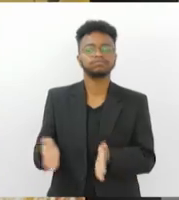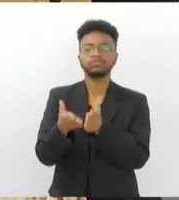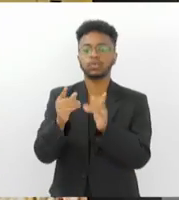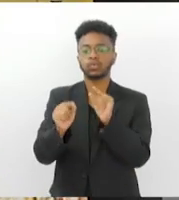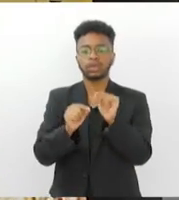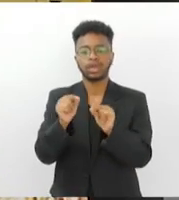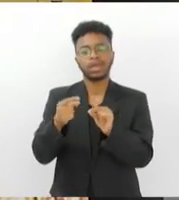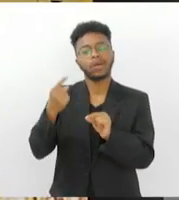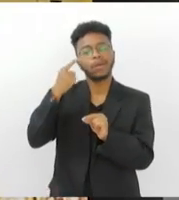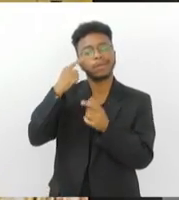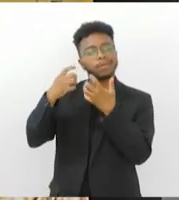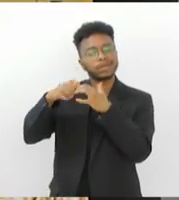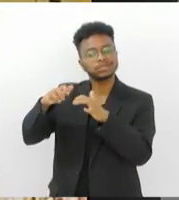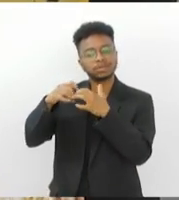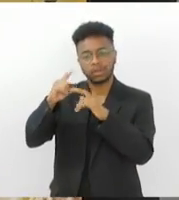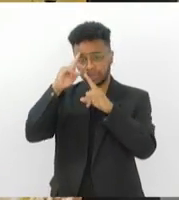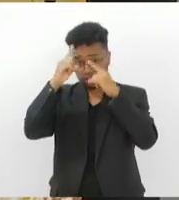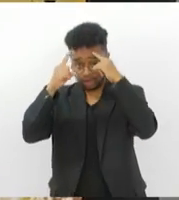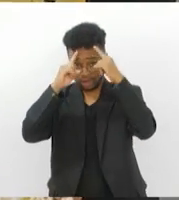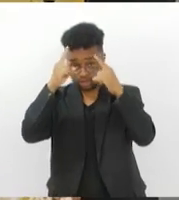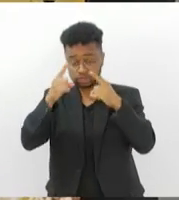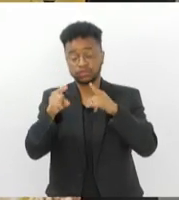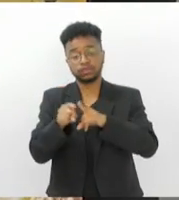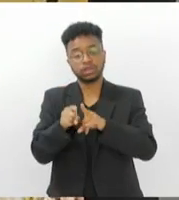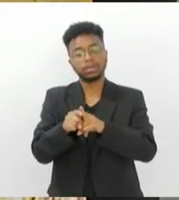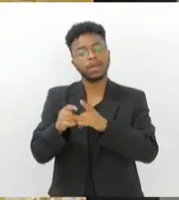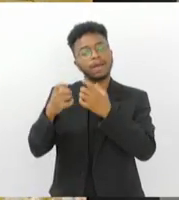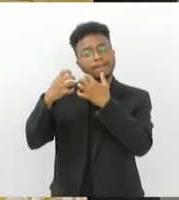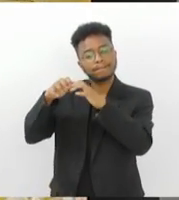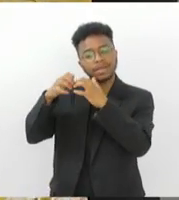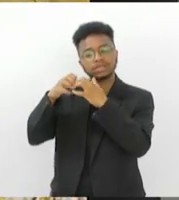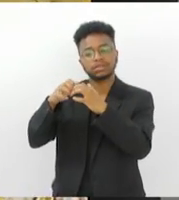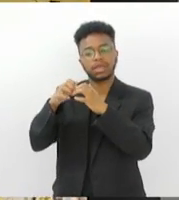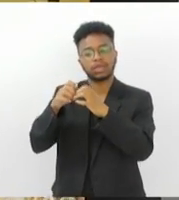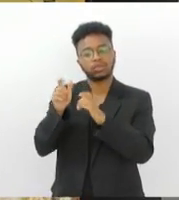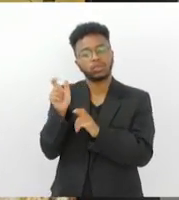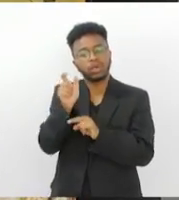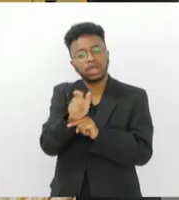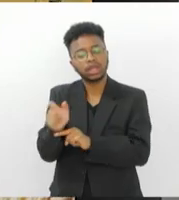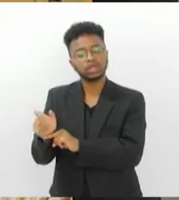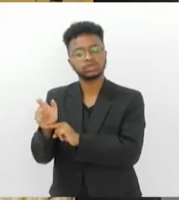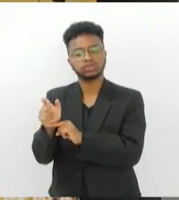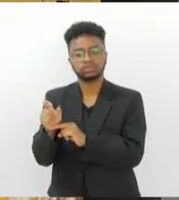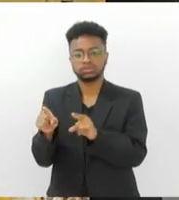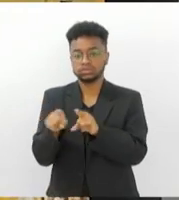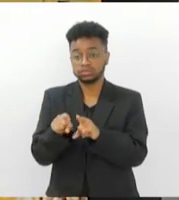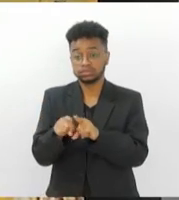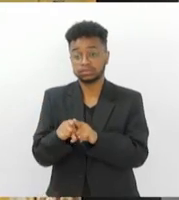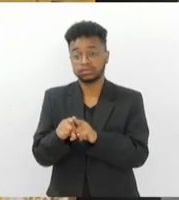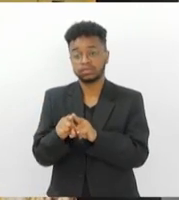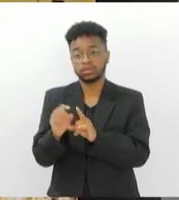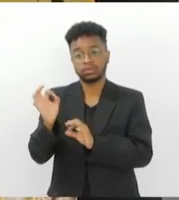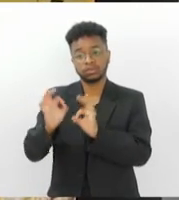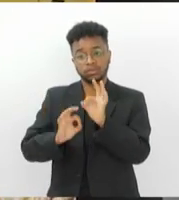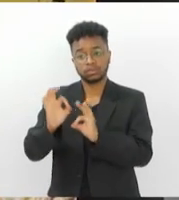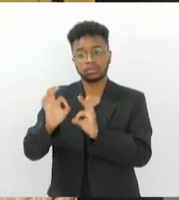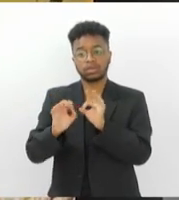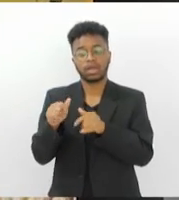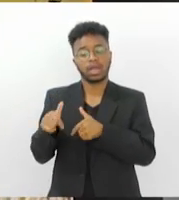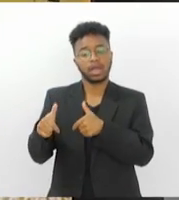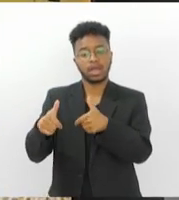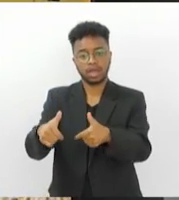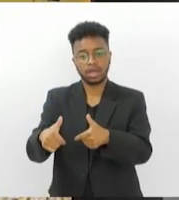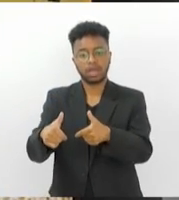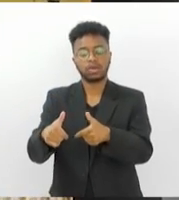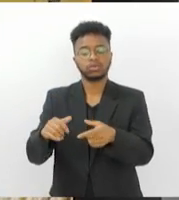pensamento criativo né o pensamento crítico a e e assim construir atuar na